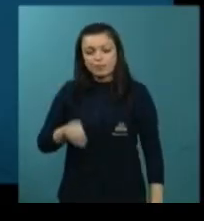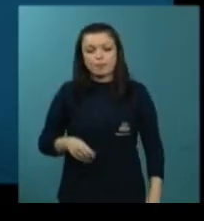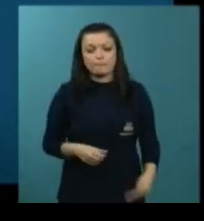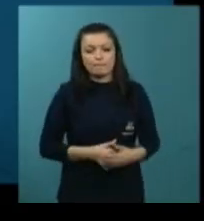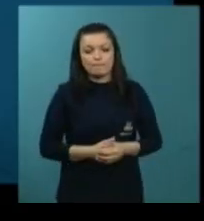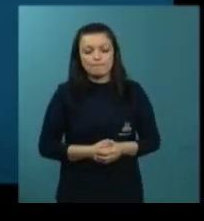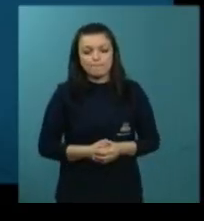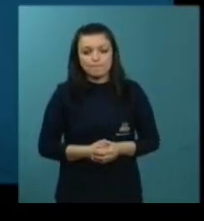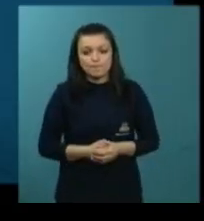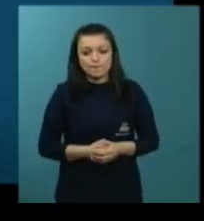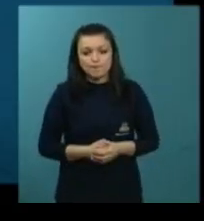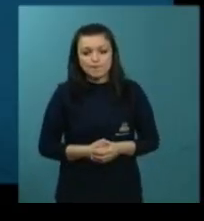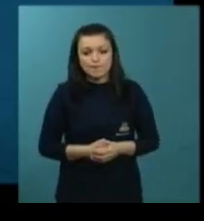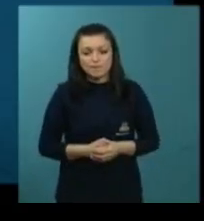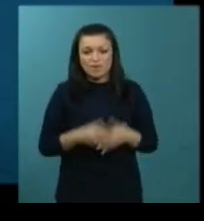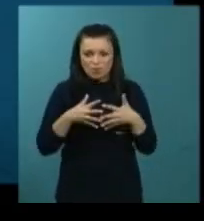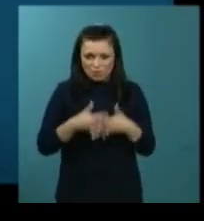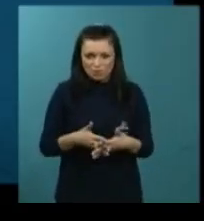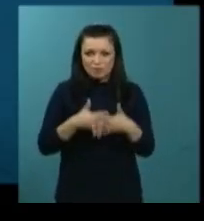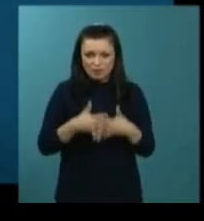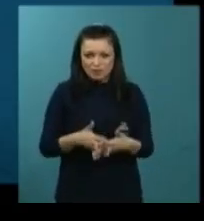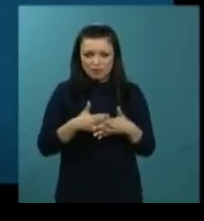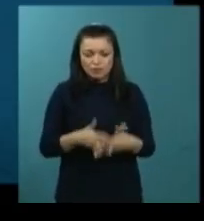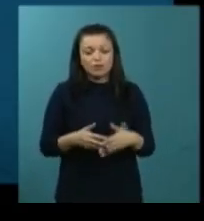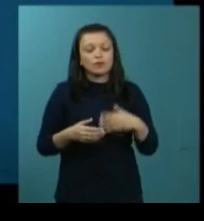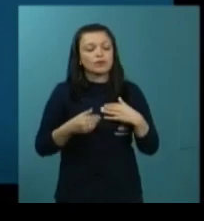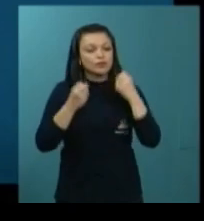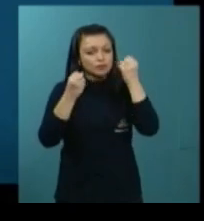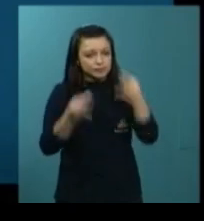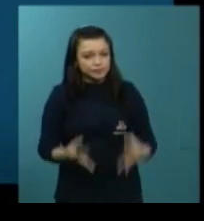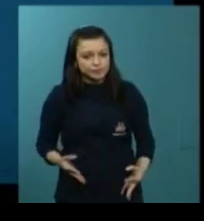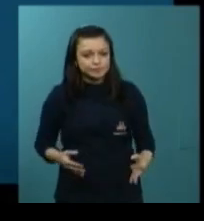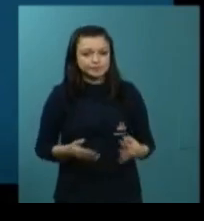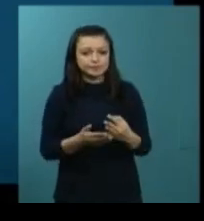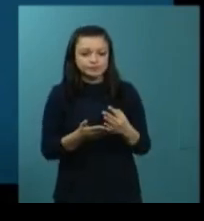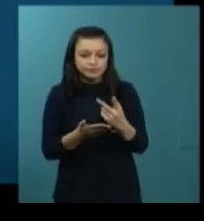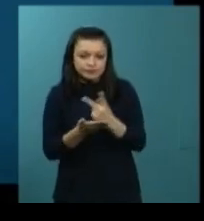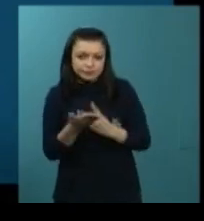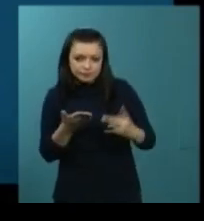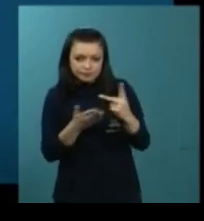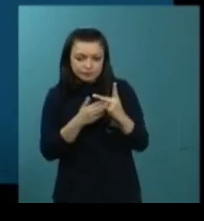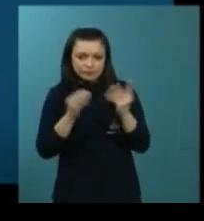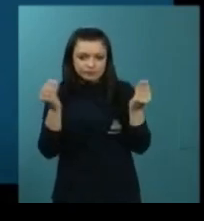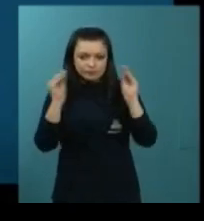B. Complicou? Então vamos fazer uma representação